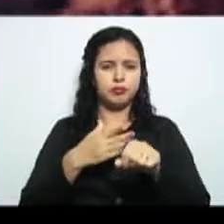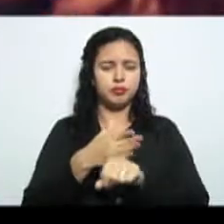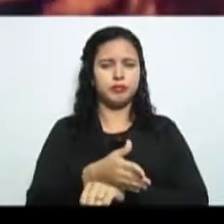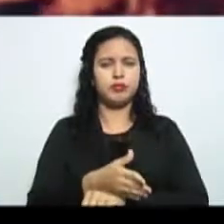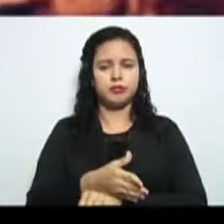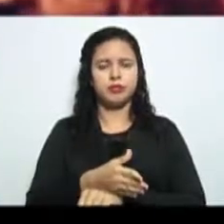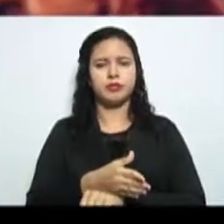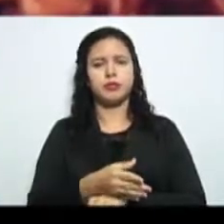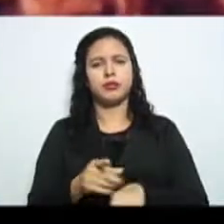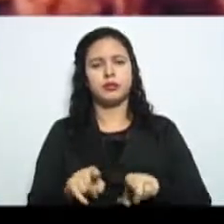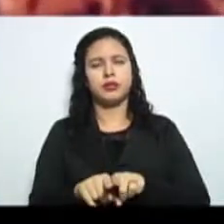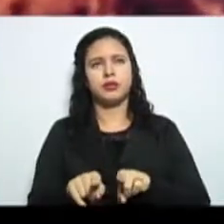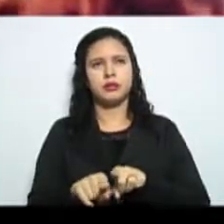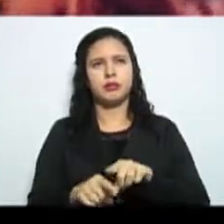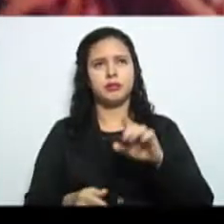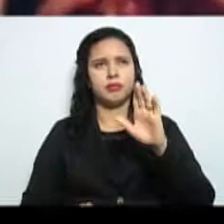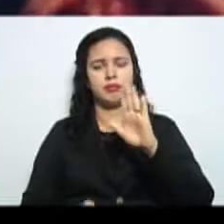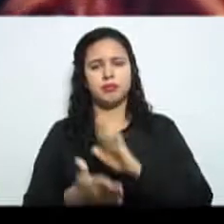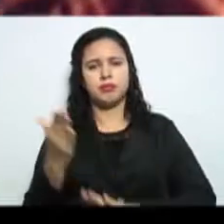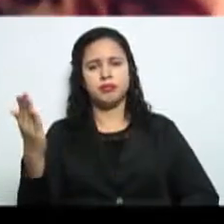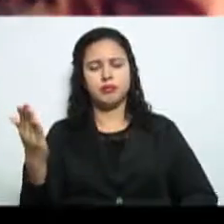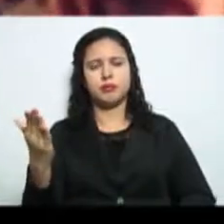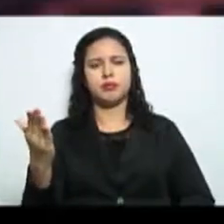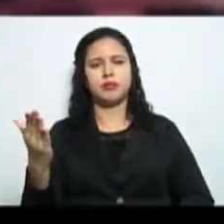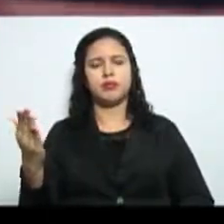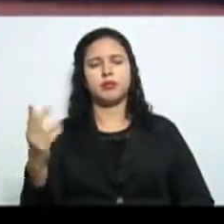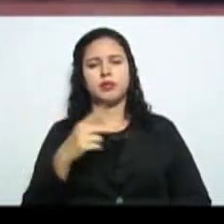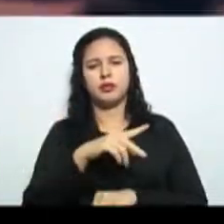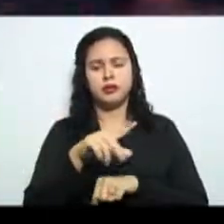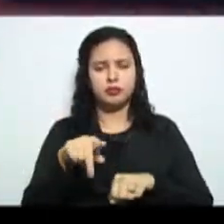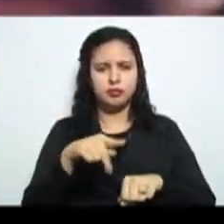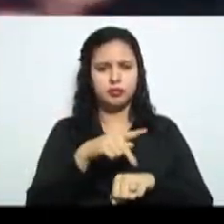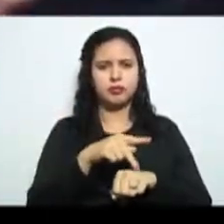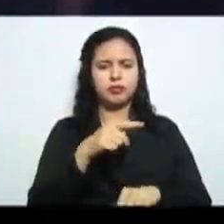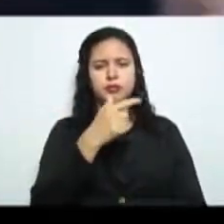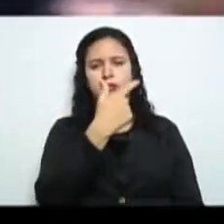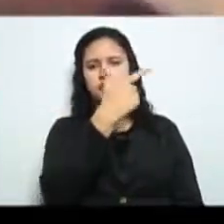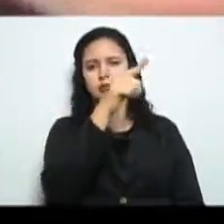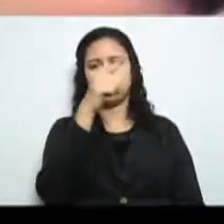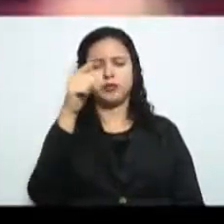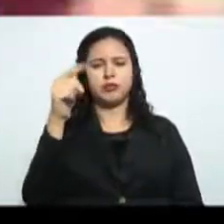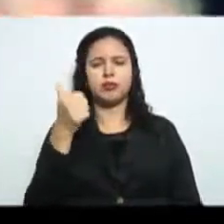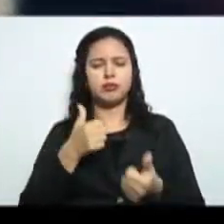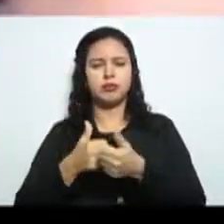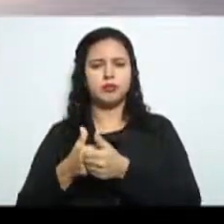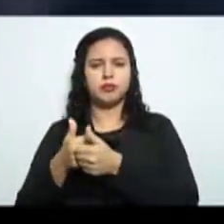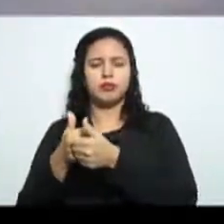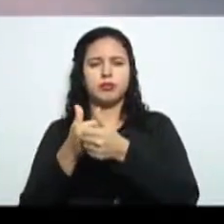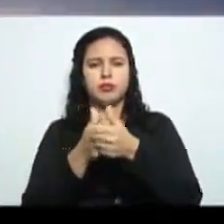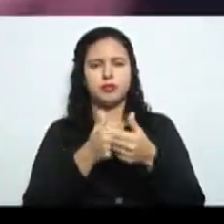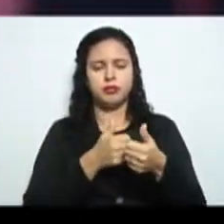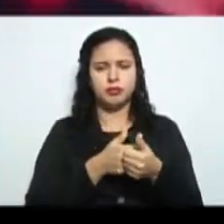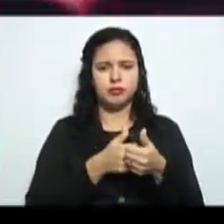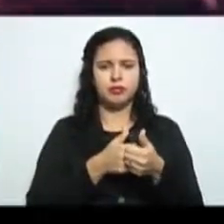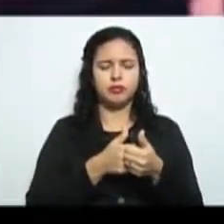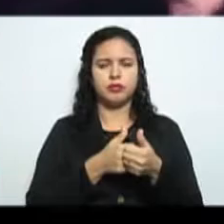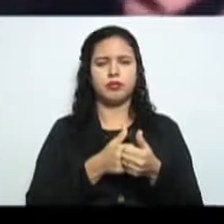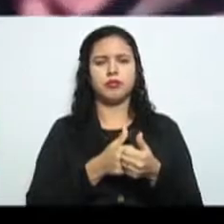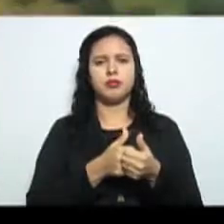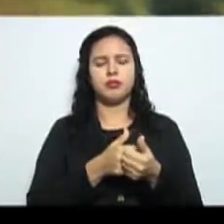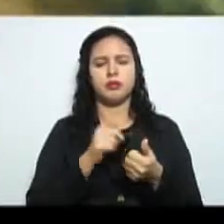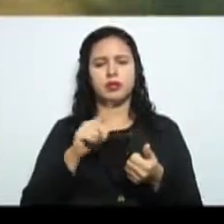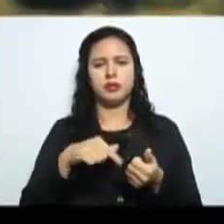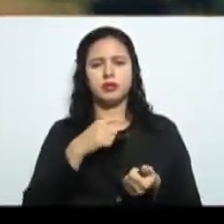saíram milhares já, tanto para Argentina, Paraguai, Uruguai, Chile, de retorno para o próprio Haiti,